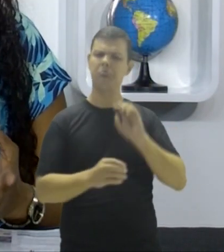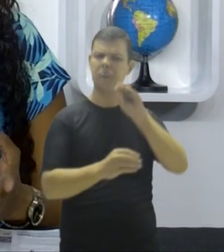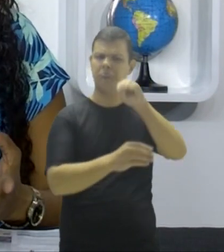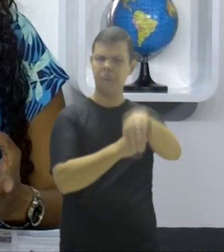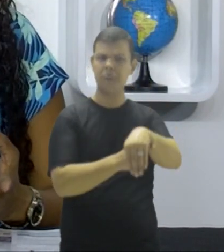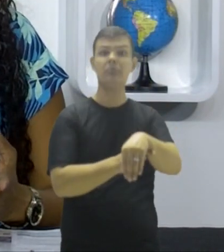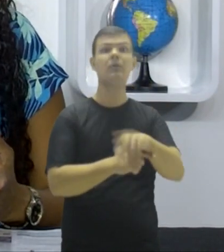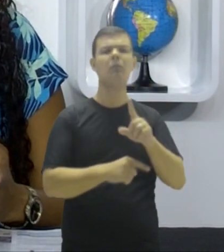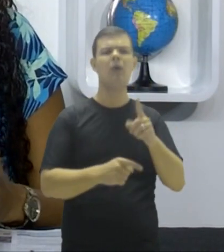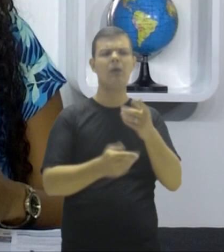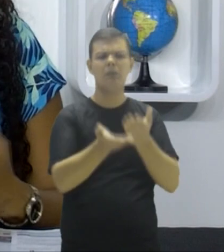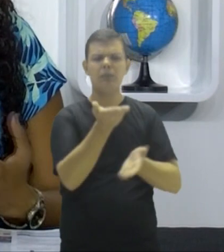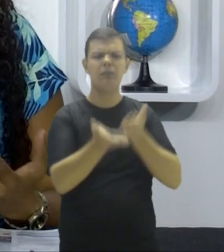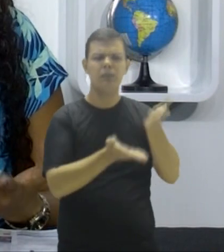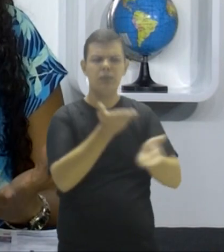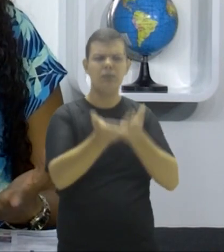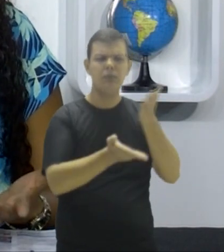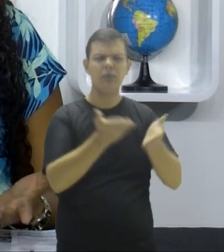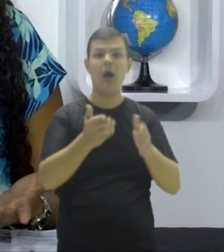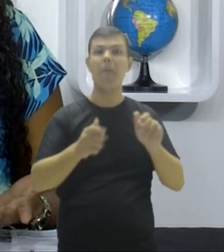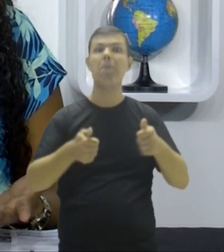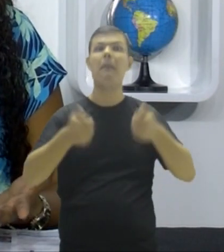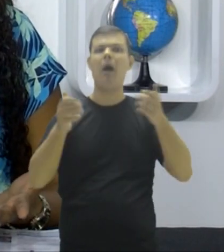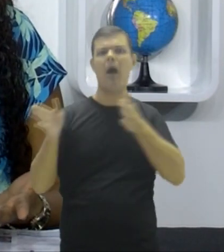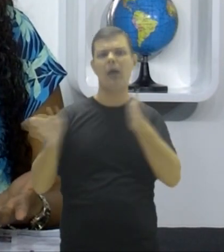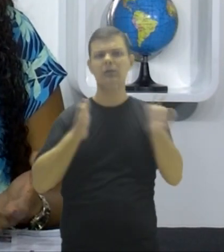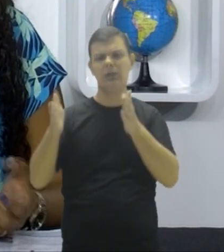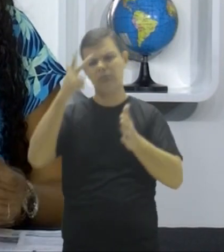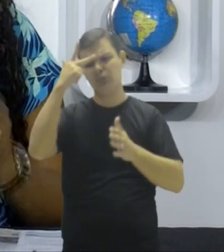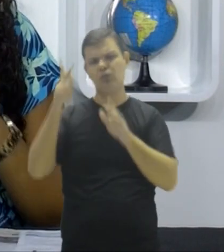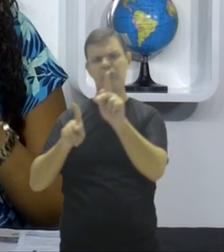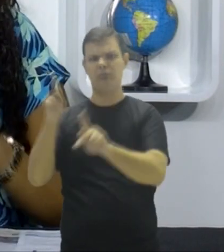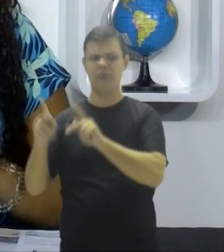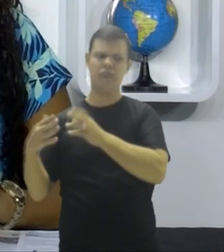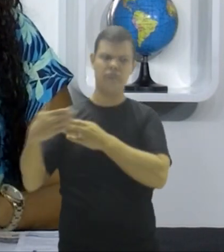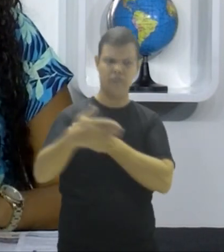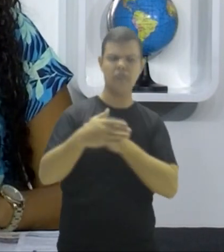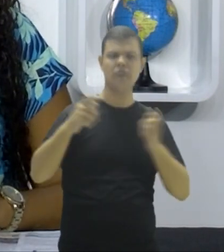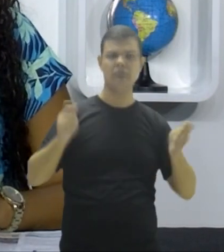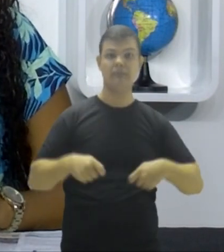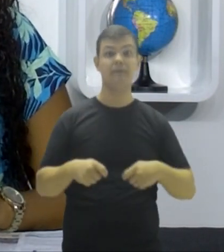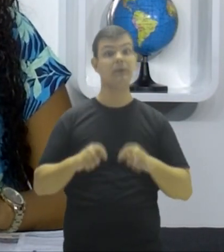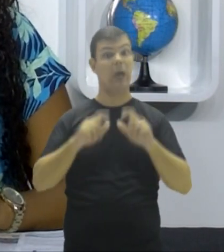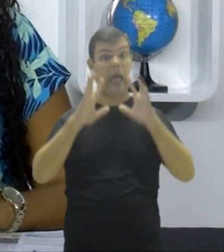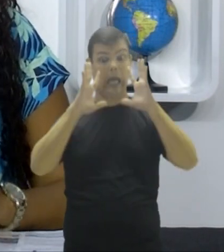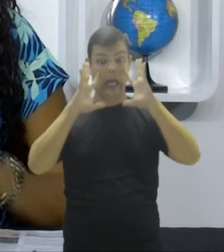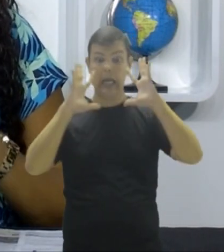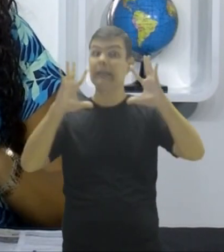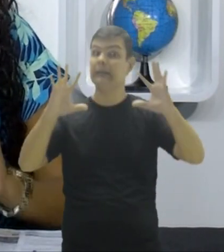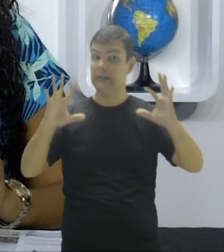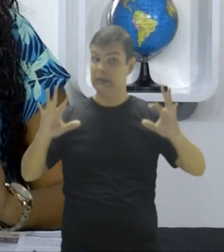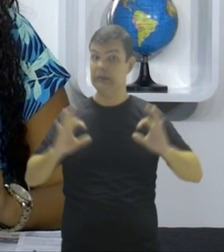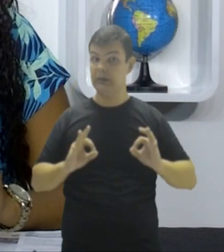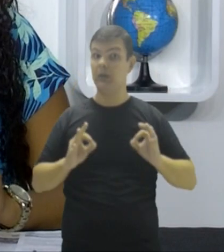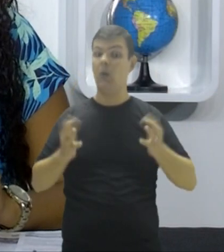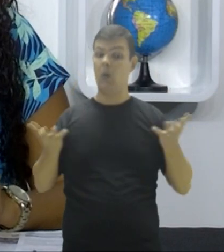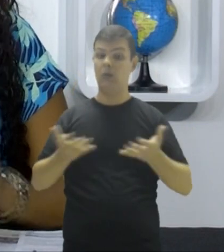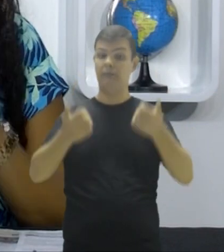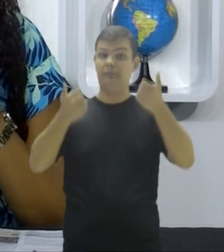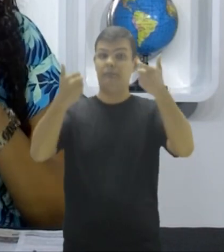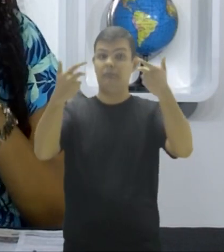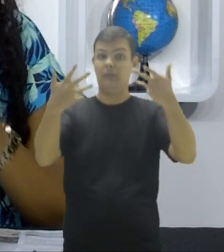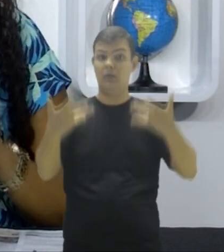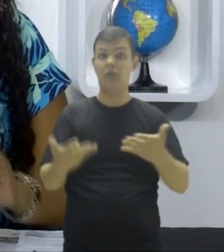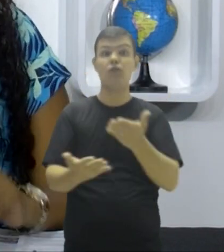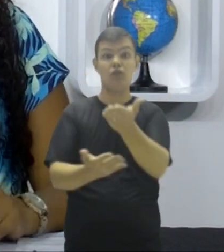a melhoria na qualidade do serviço e mais acesso à população. Então, preste muita atenção na nossa aula de